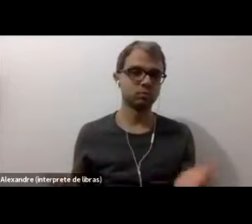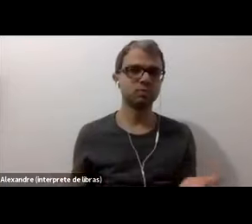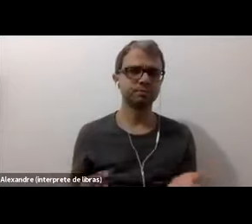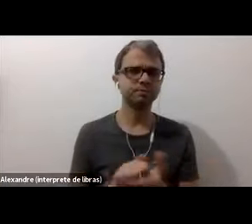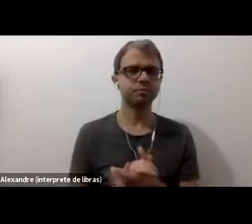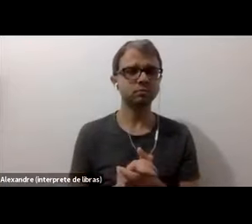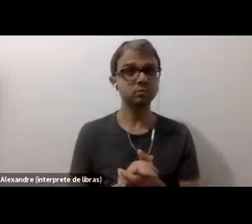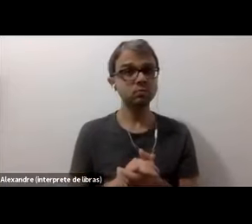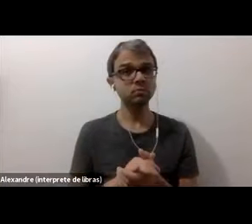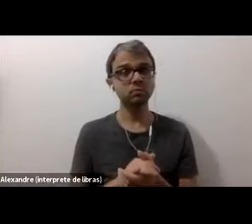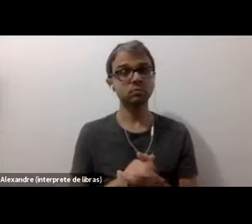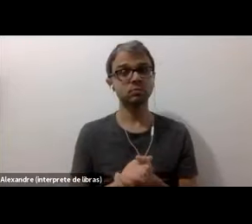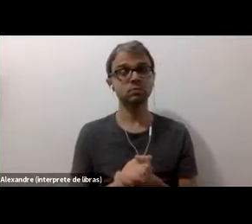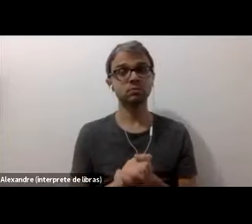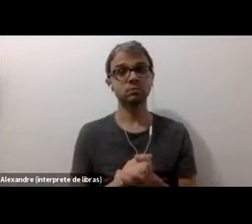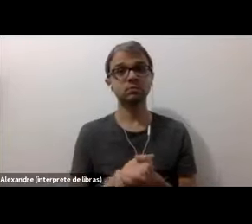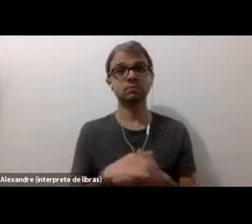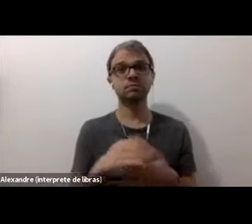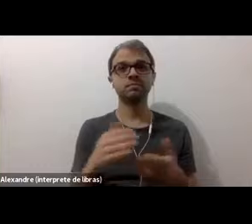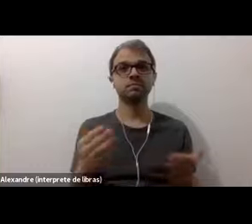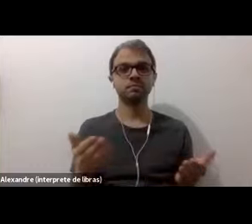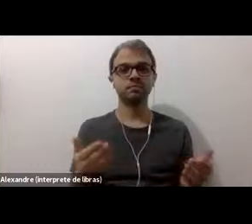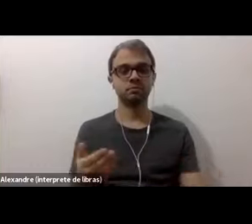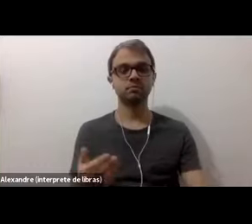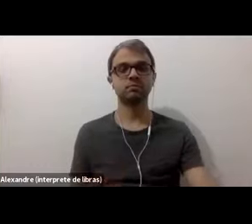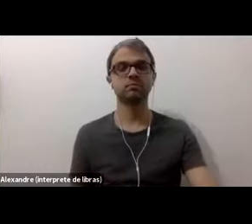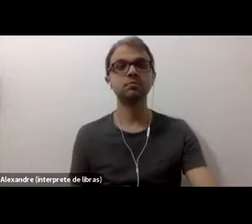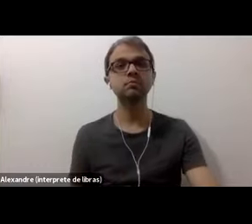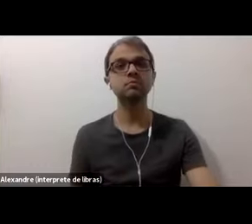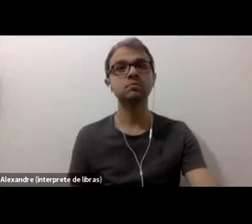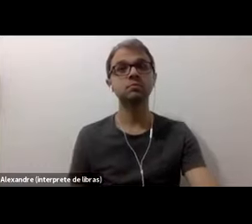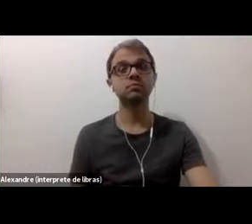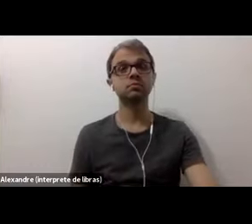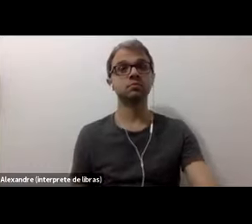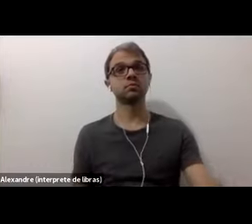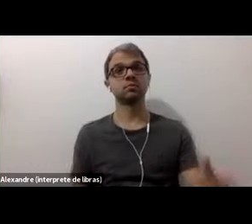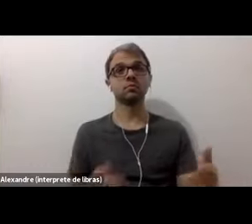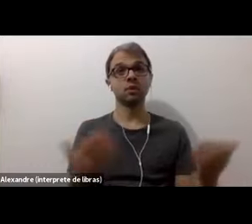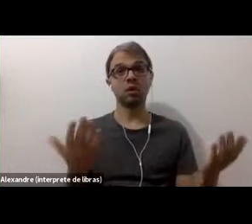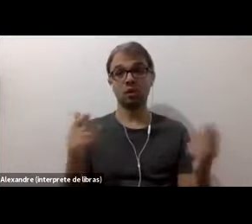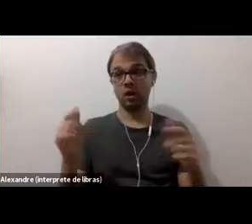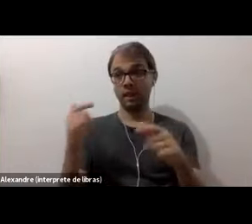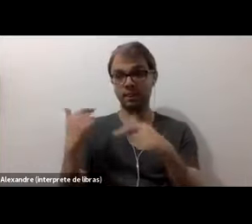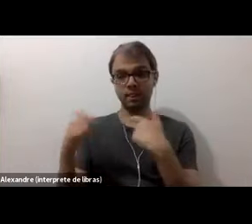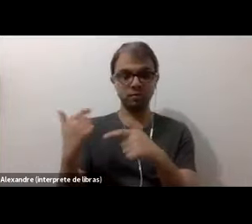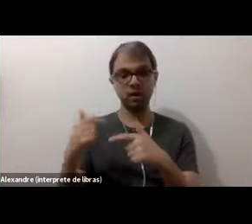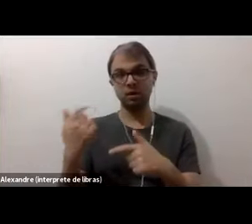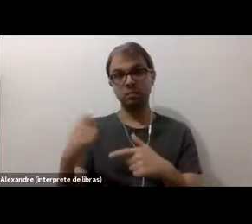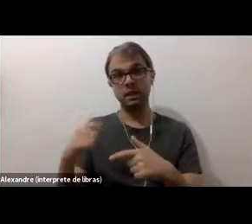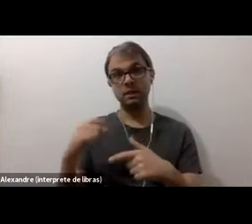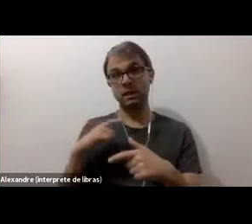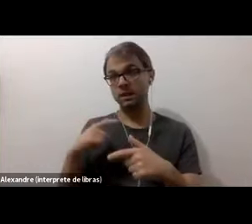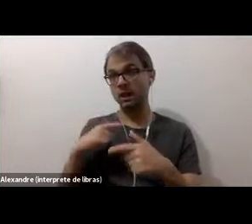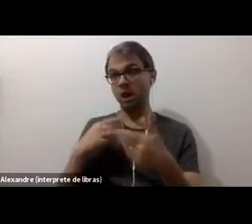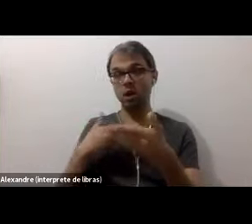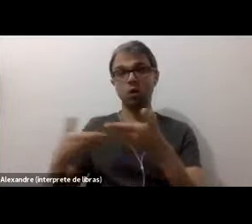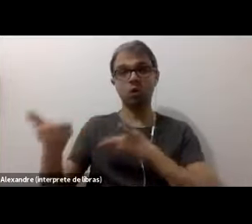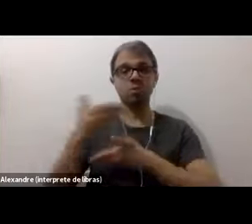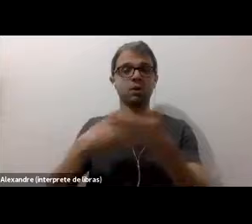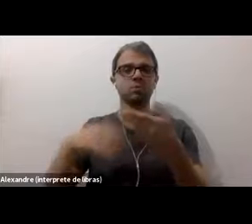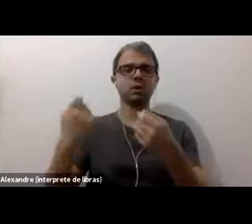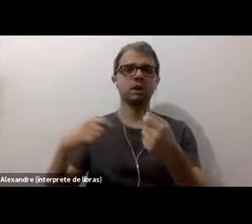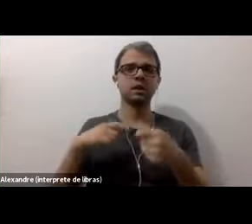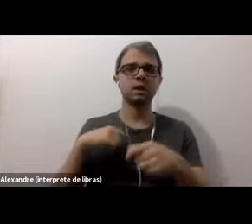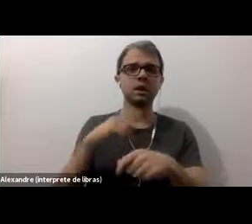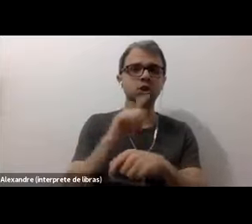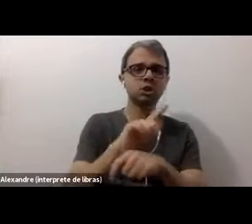ele deve estar indo numa linha de um processo de colaboração, né? Deve envolver a gestão, as